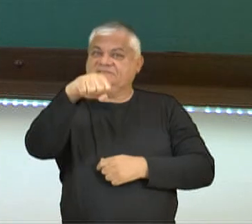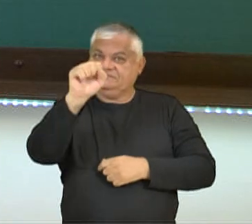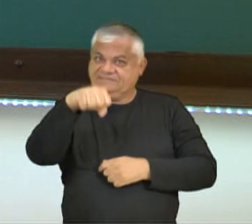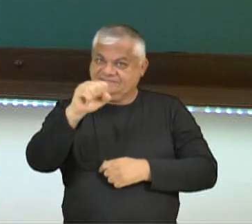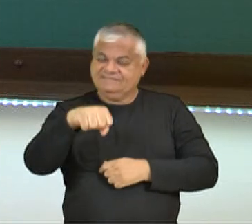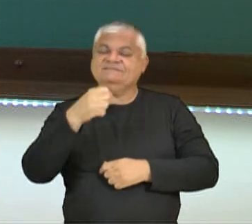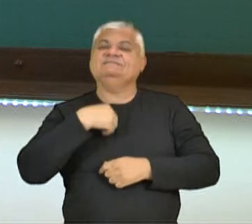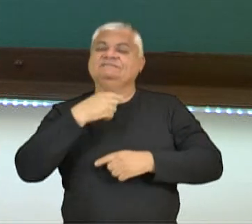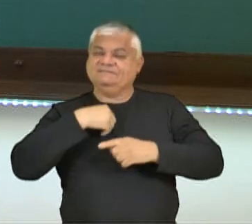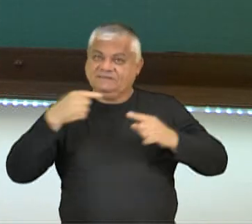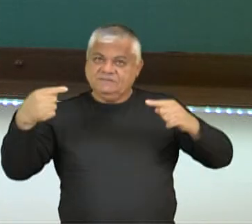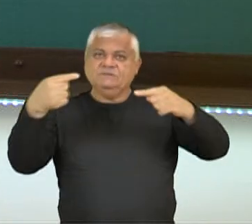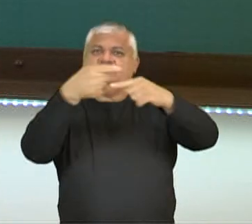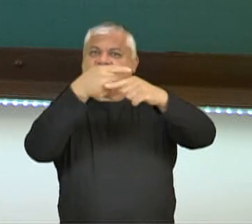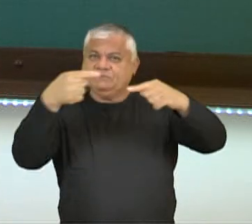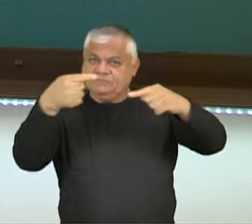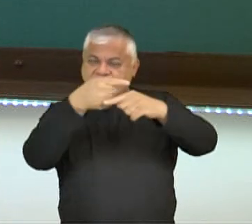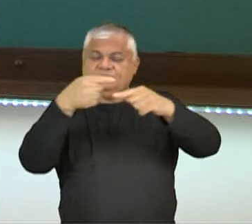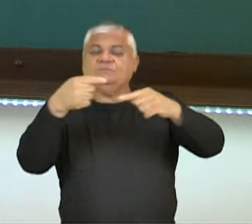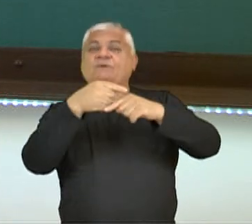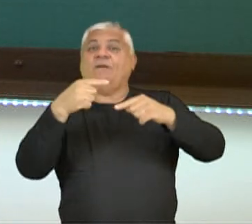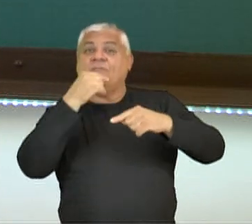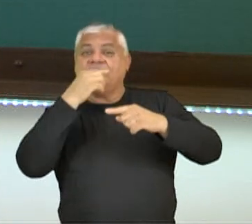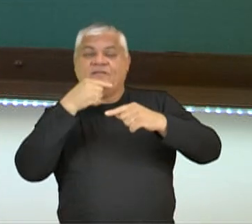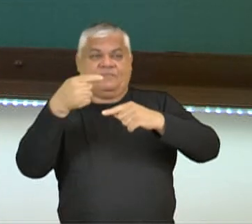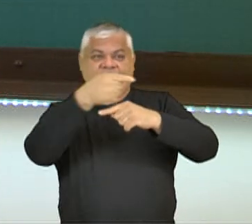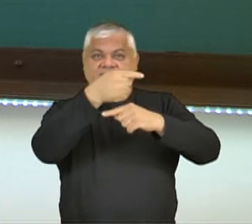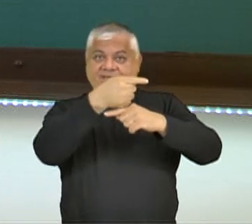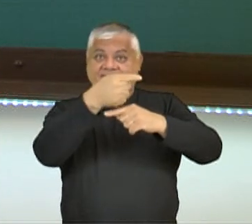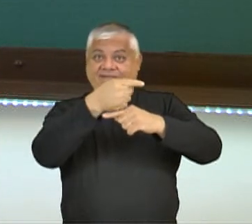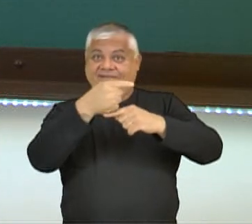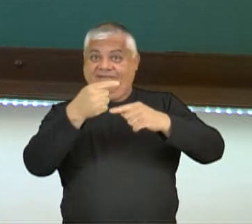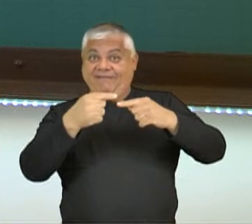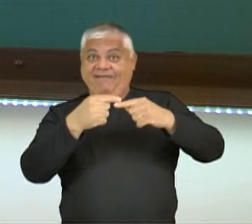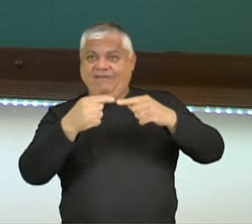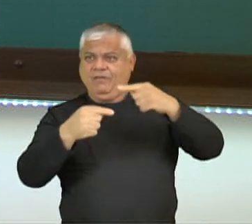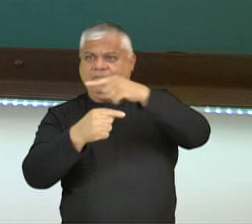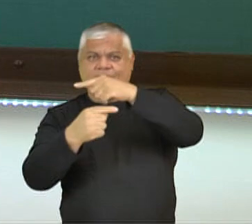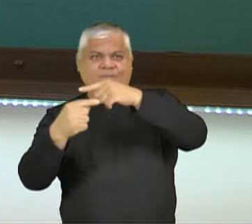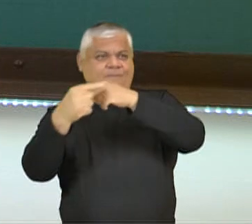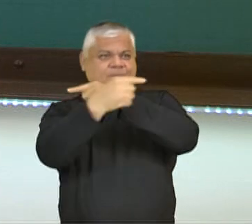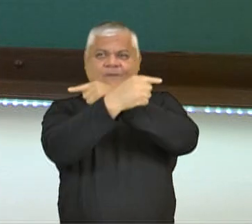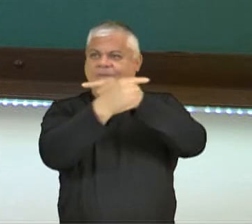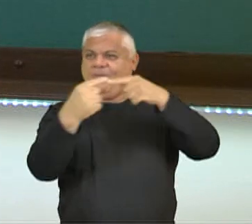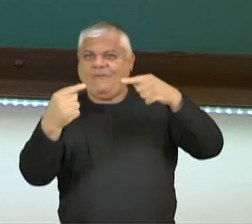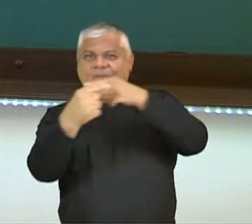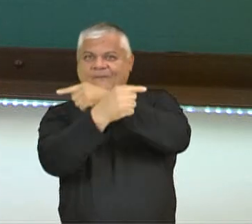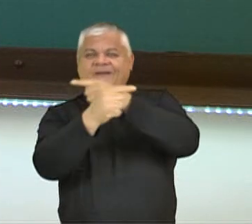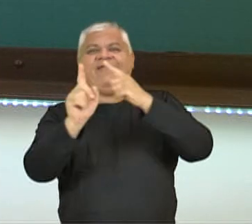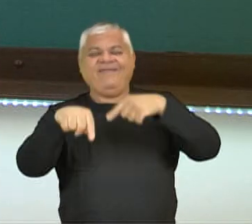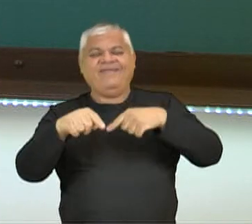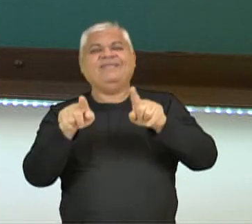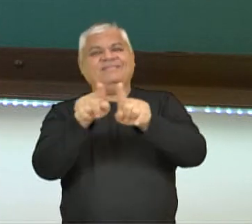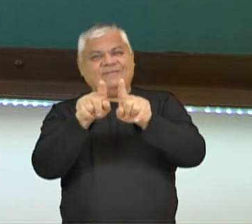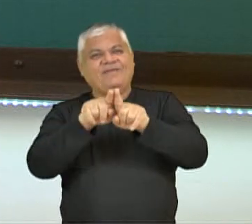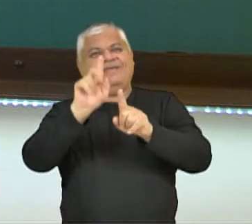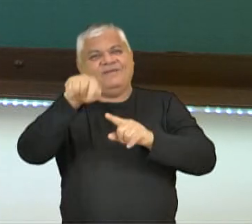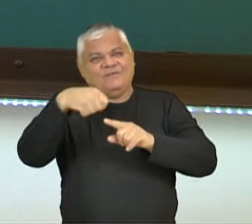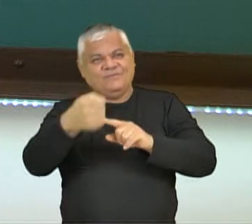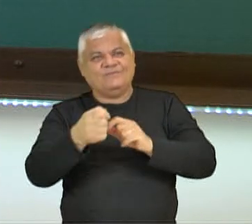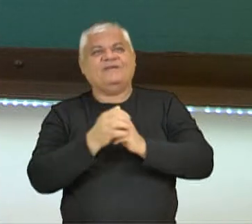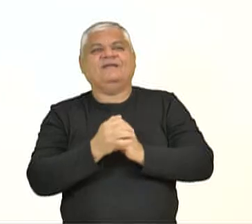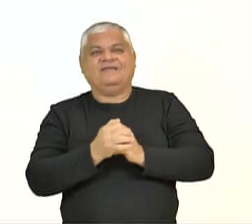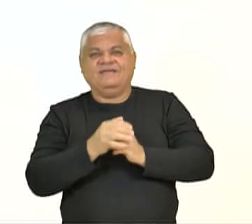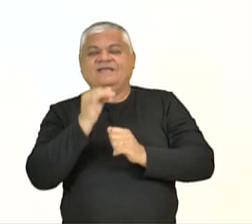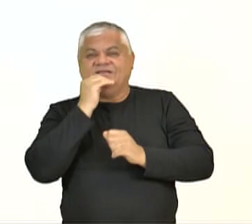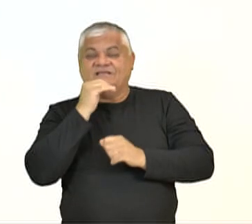Sim, né? Se a definição é que um está de um lado do vértice e o outro está do outro, então também nós temos o ângulo